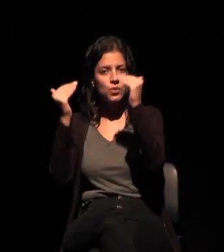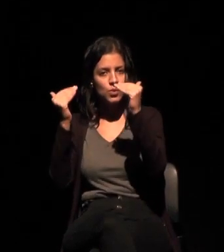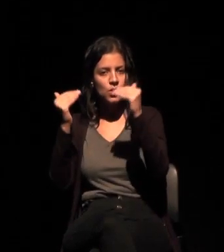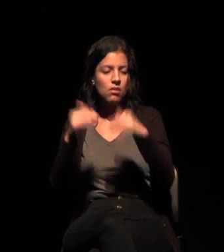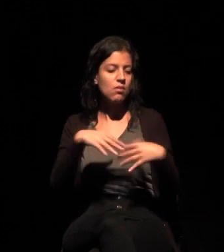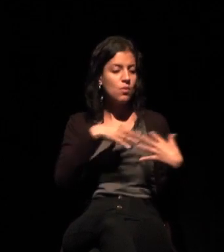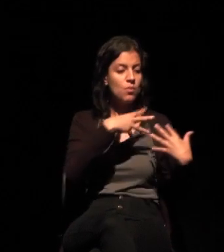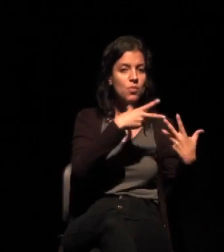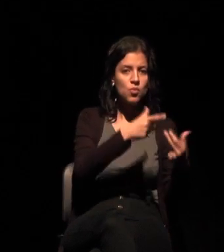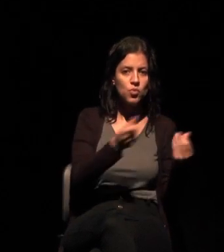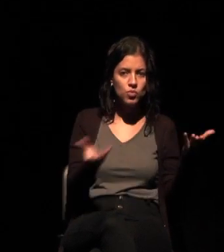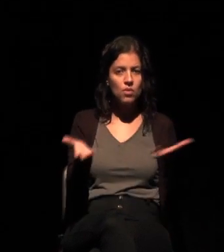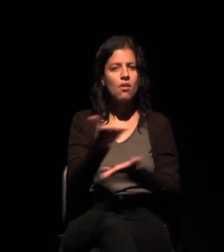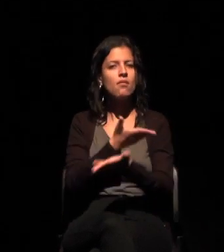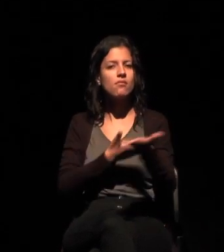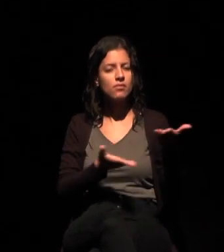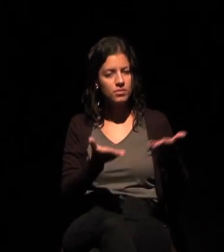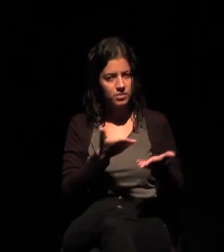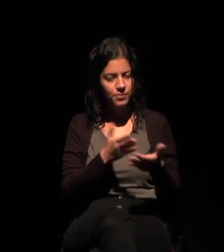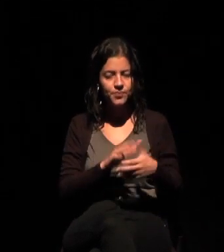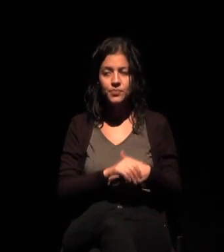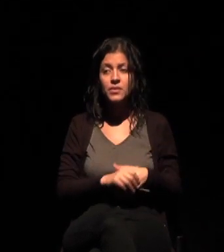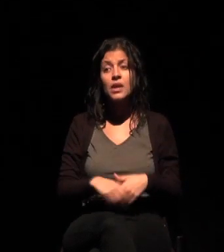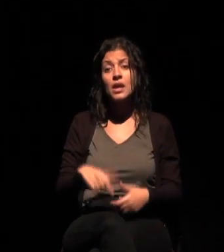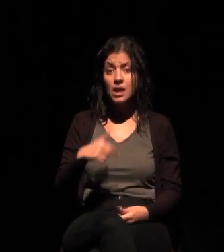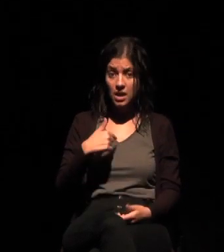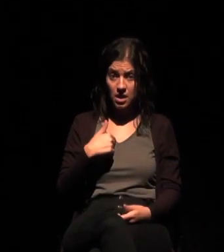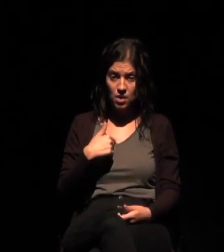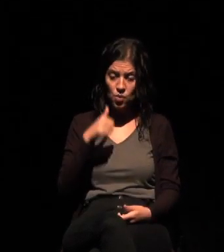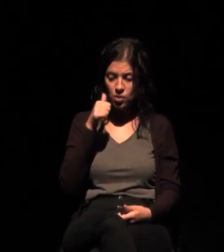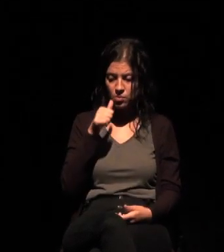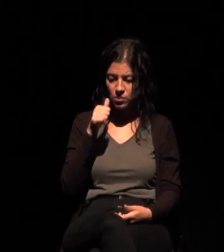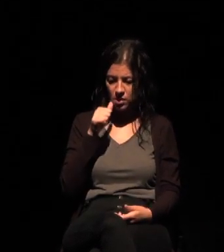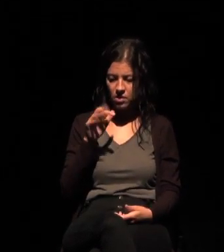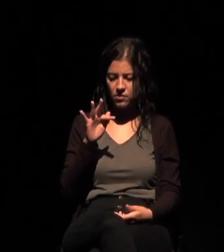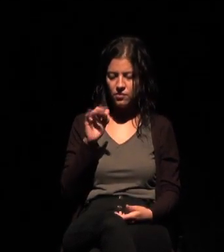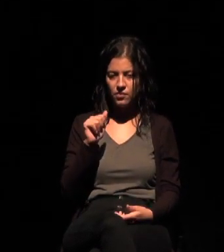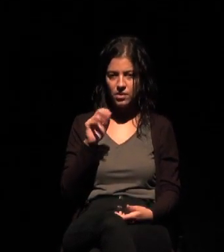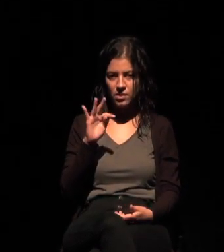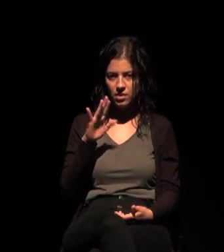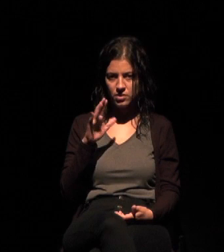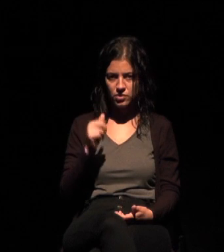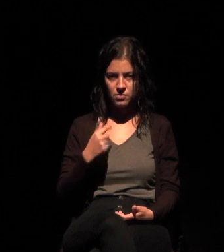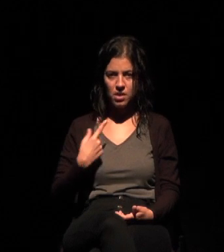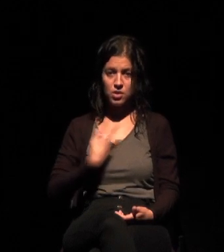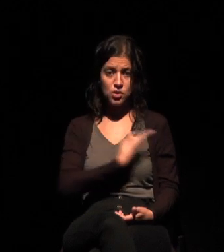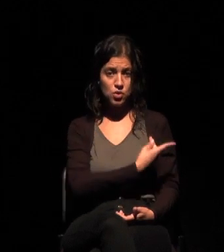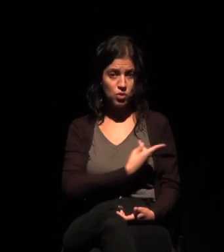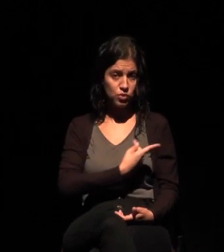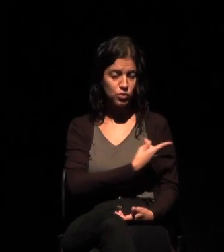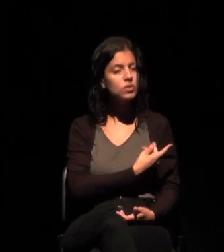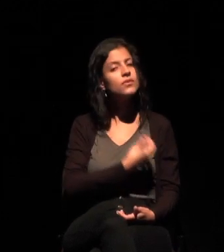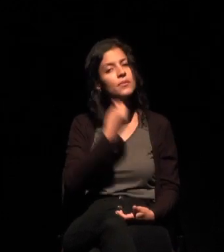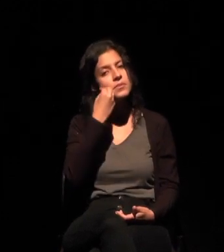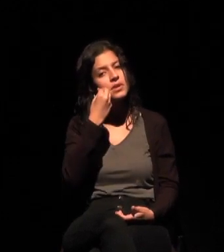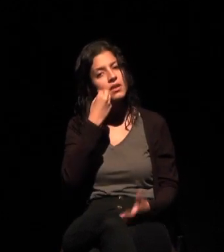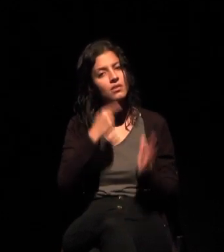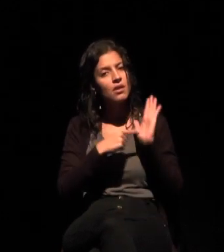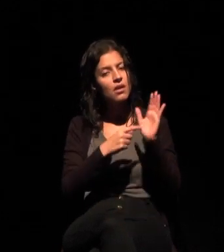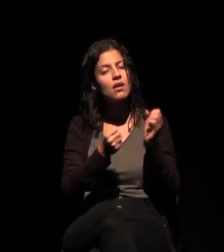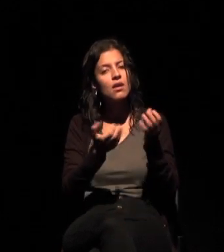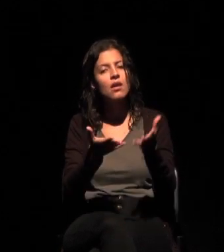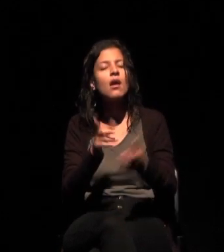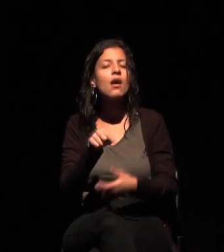que a gente vai tentar eu de fátima apresentar e uma questão mais